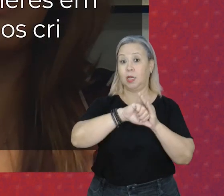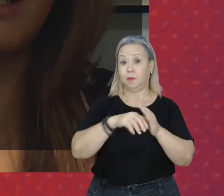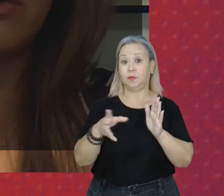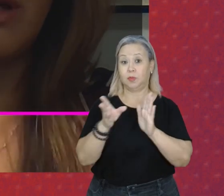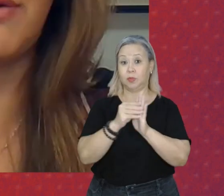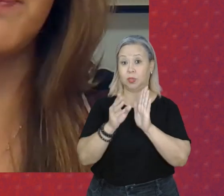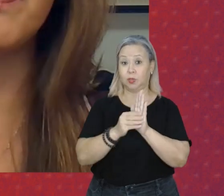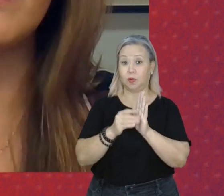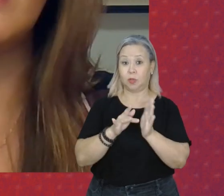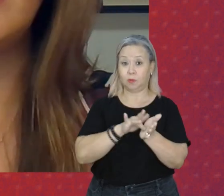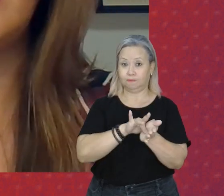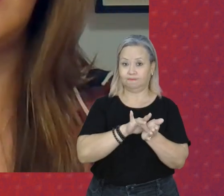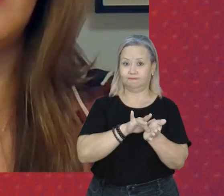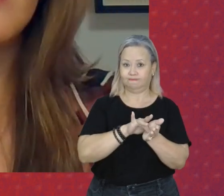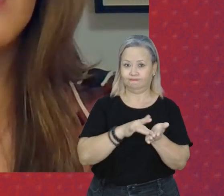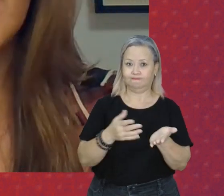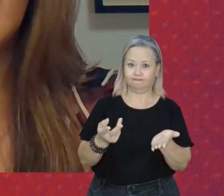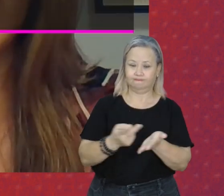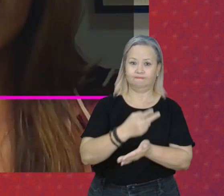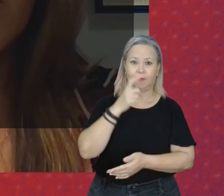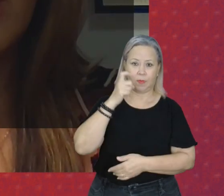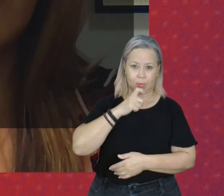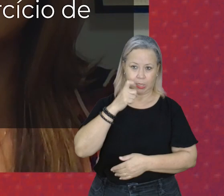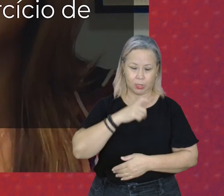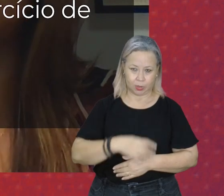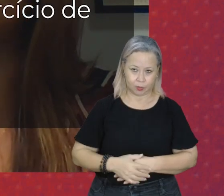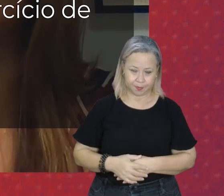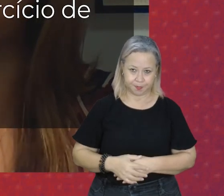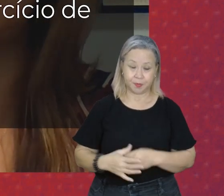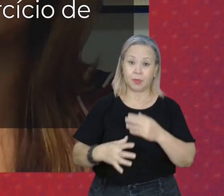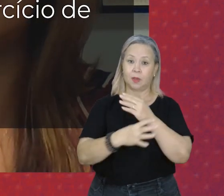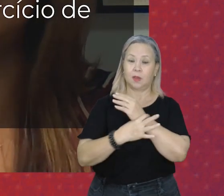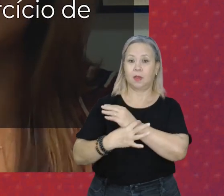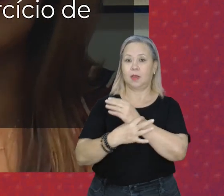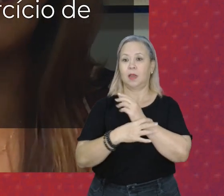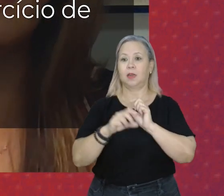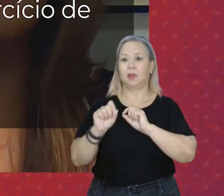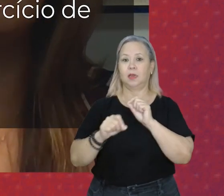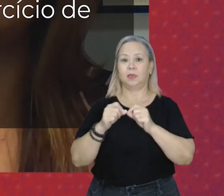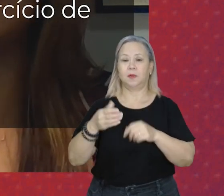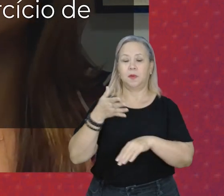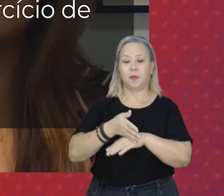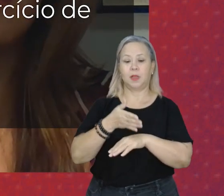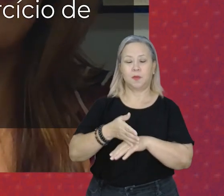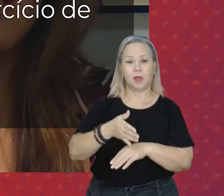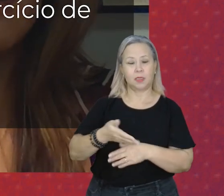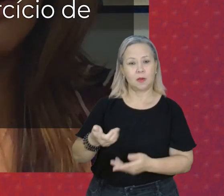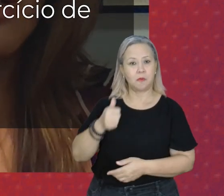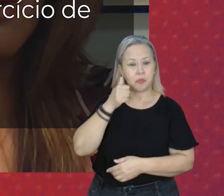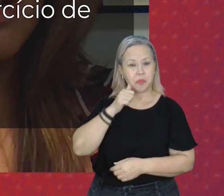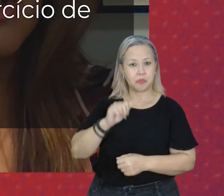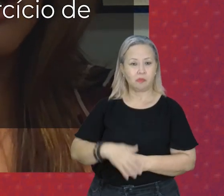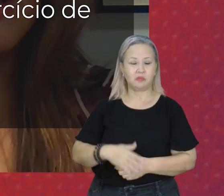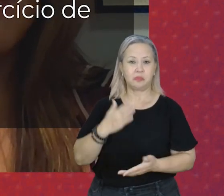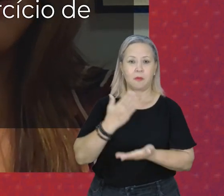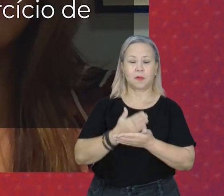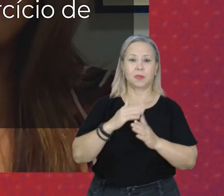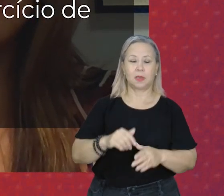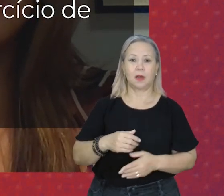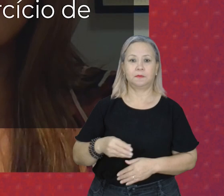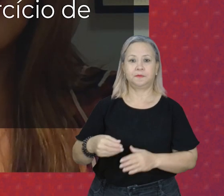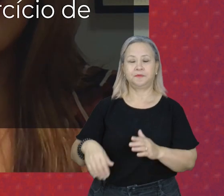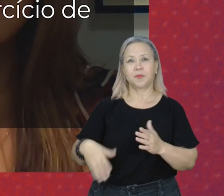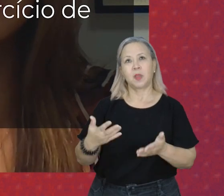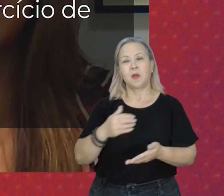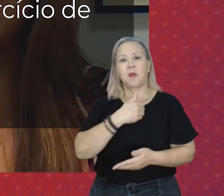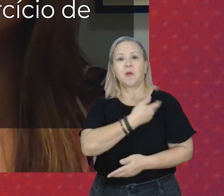período de campanha eleitoral. Aí essa lei garante os direitos de participação política da mulher, veda a discriminação e desigualdade de tratamento em